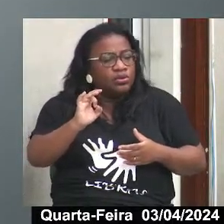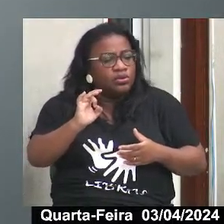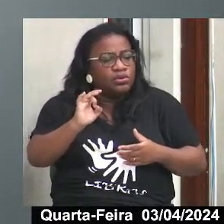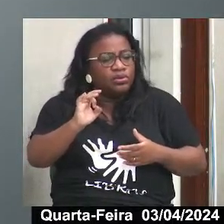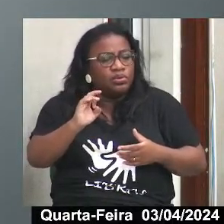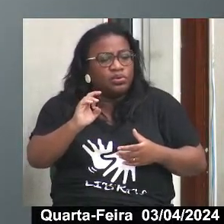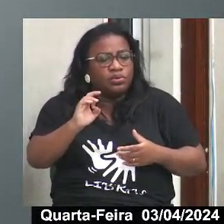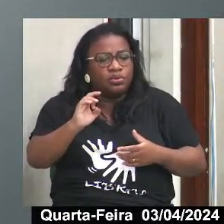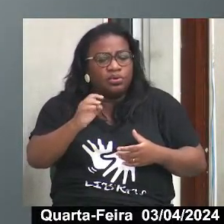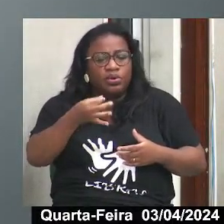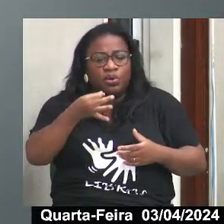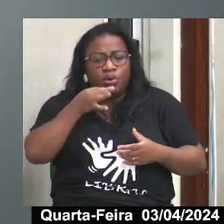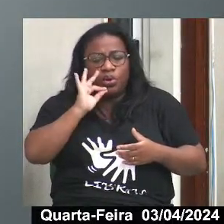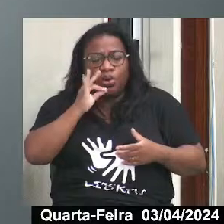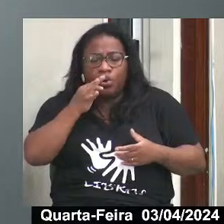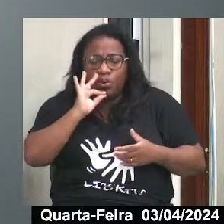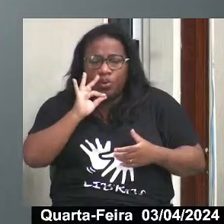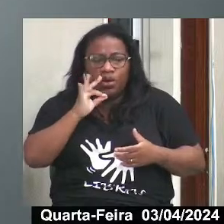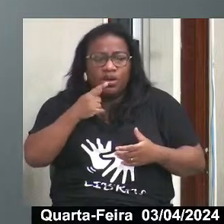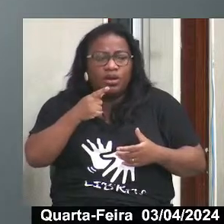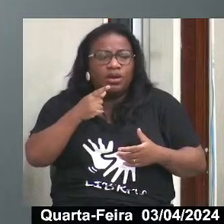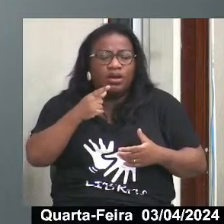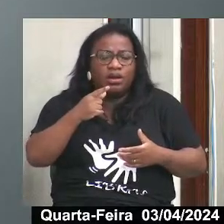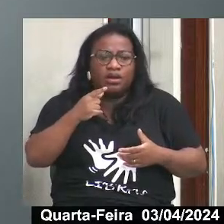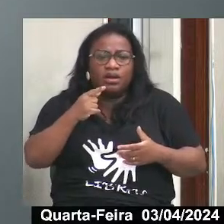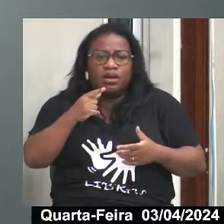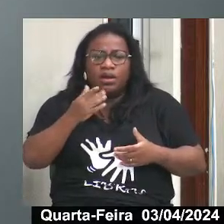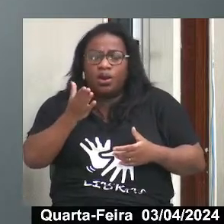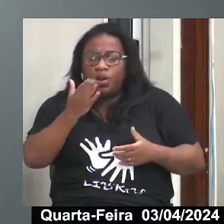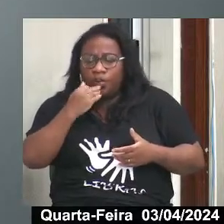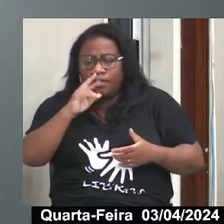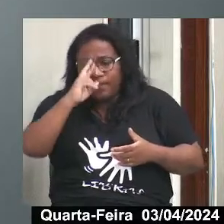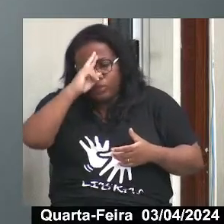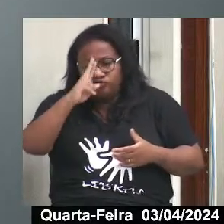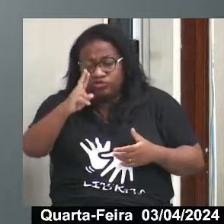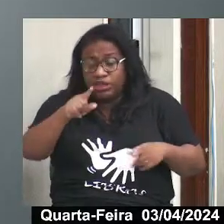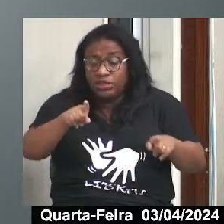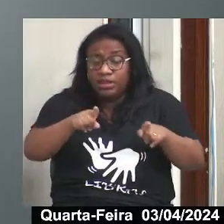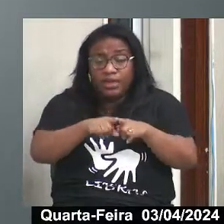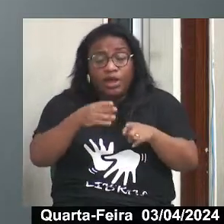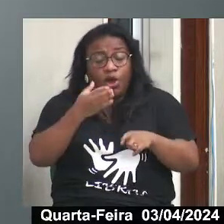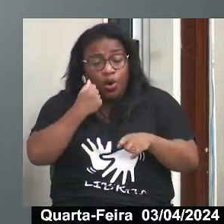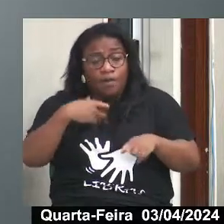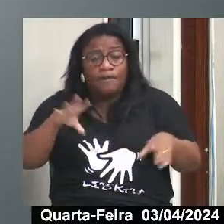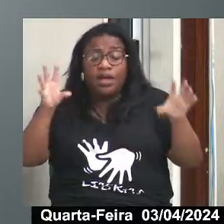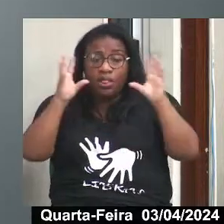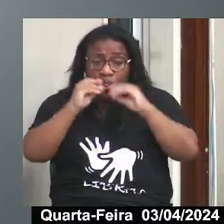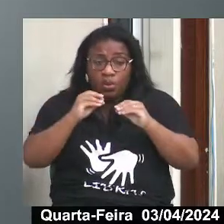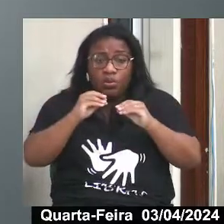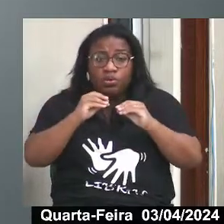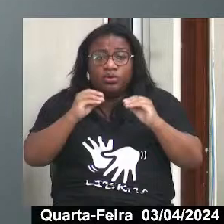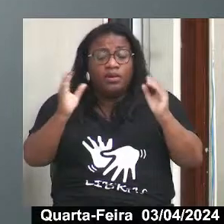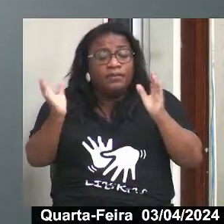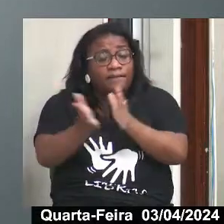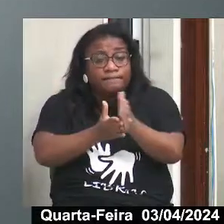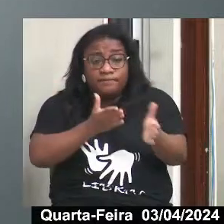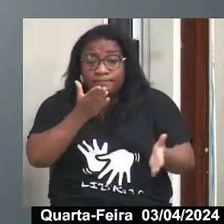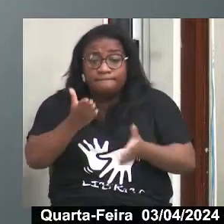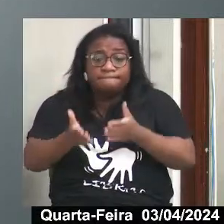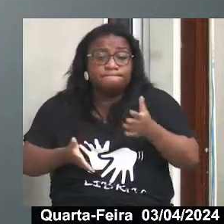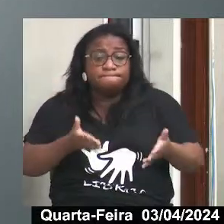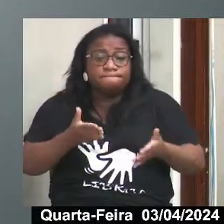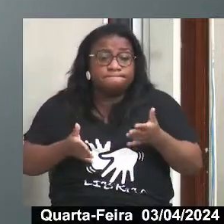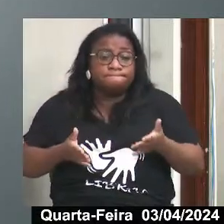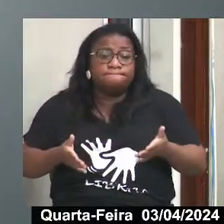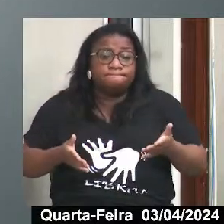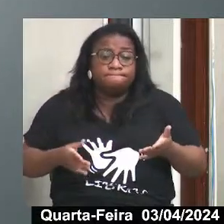consegue tomar café, almoçar e jantar. Cara, isso é uma maravilha. A pessoa não pode dizer